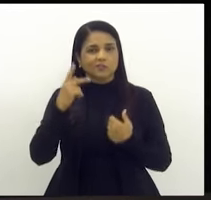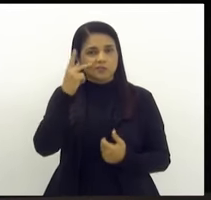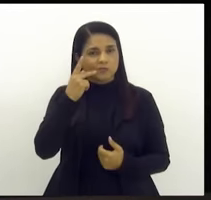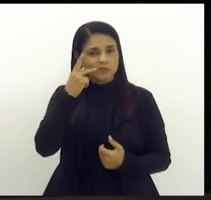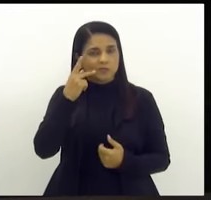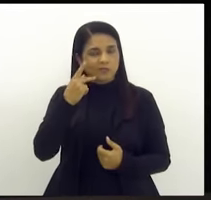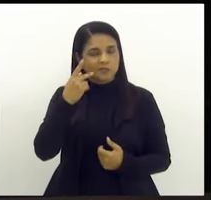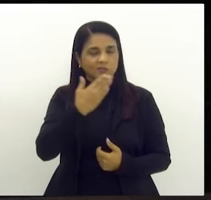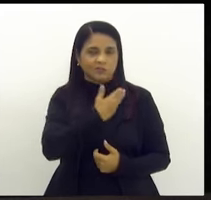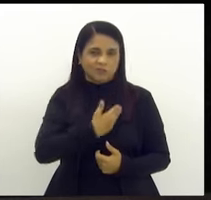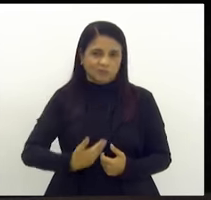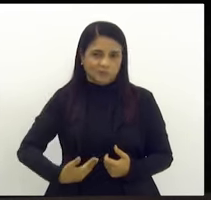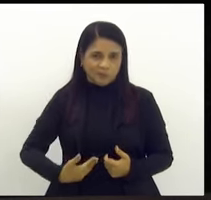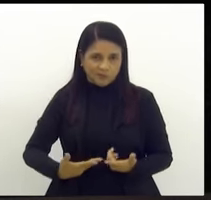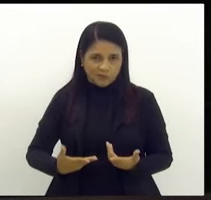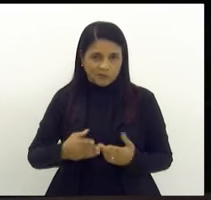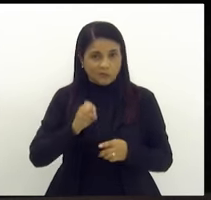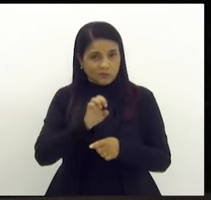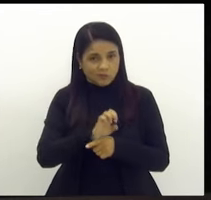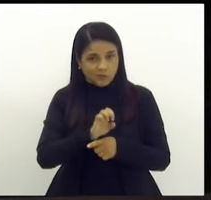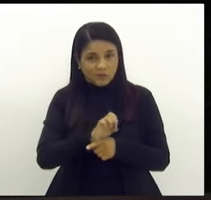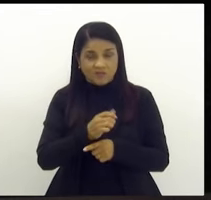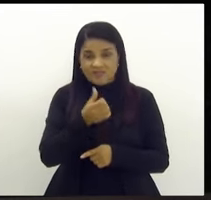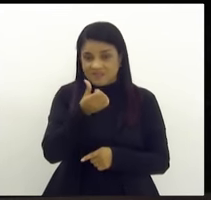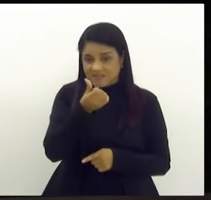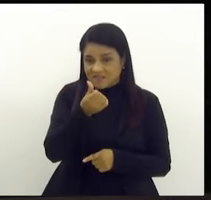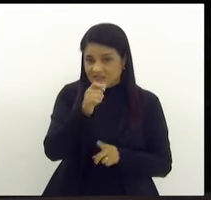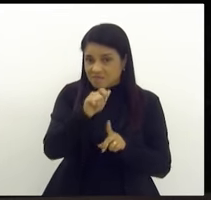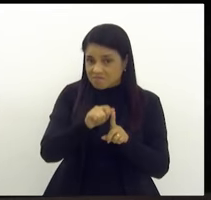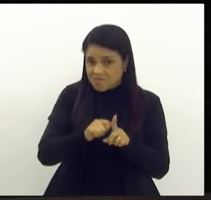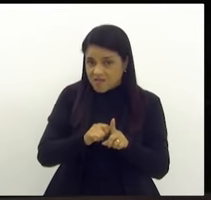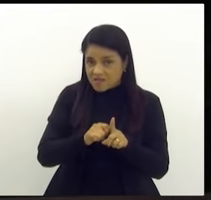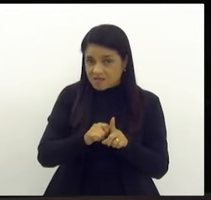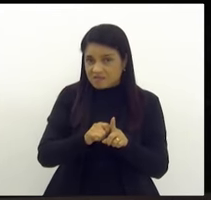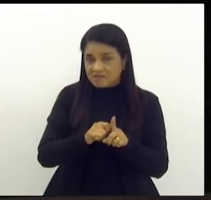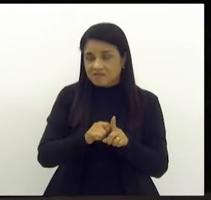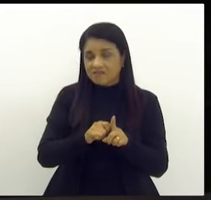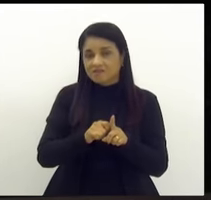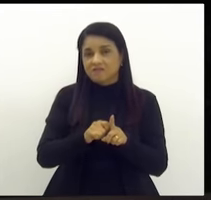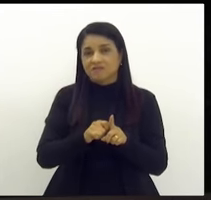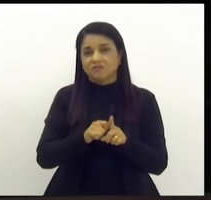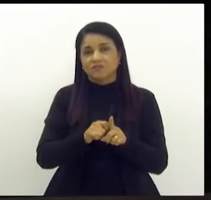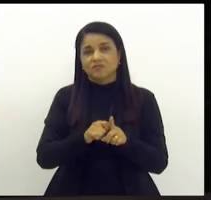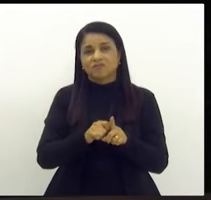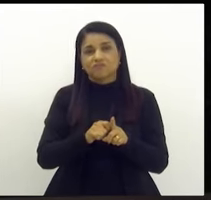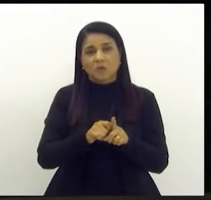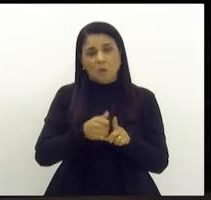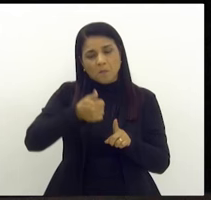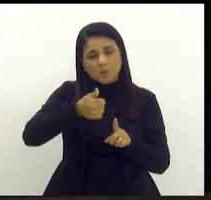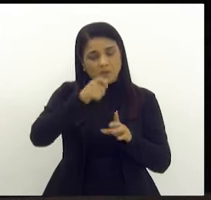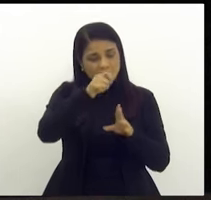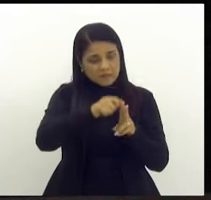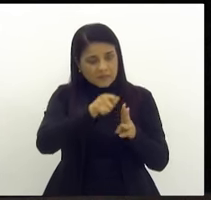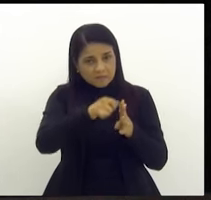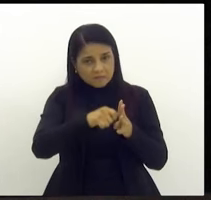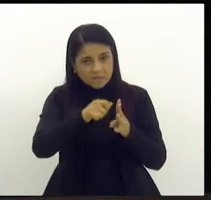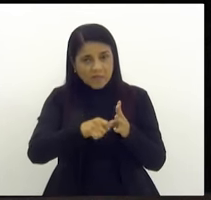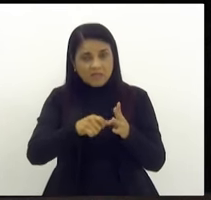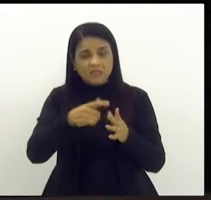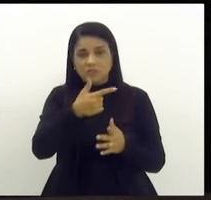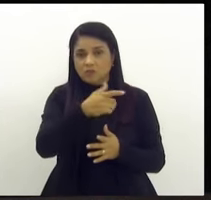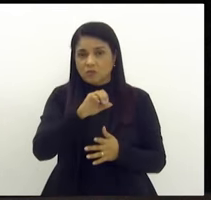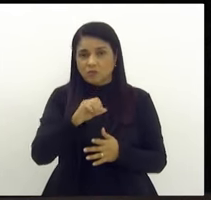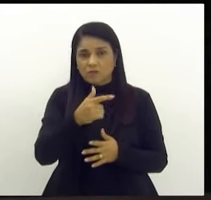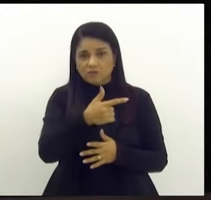públicas do estado com menos de 6 meses depois já no primeiro semestre de 2023 o que